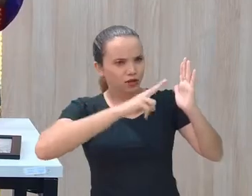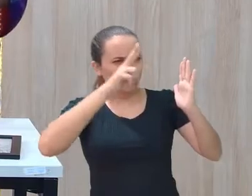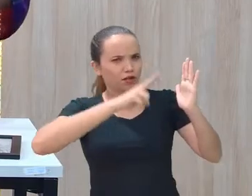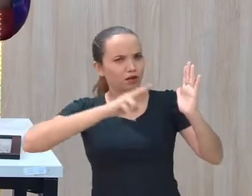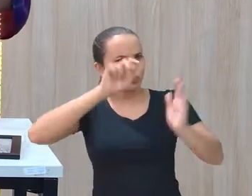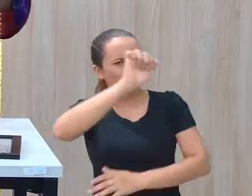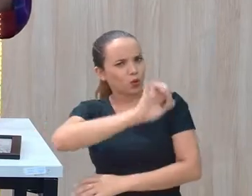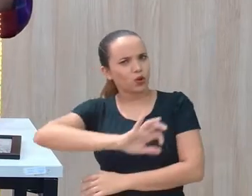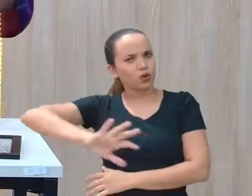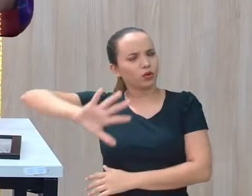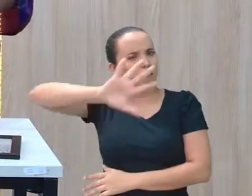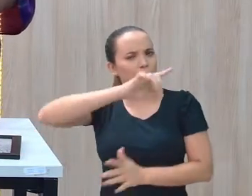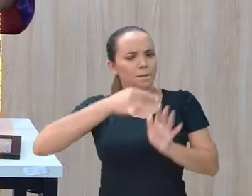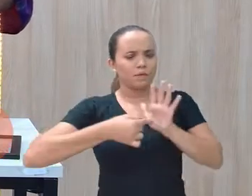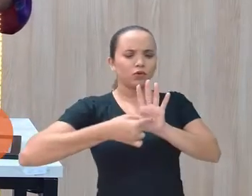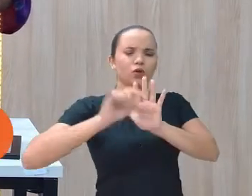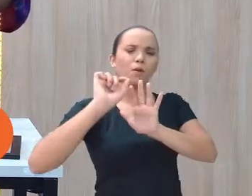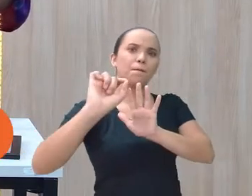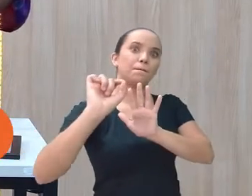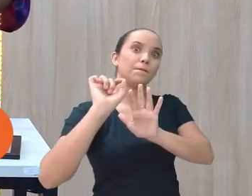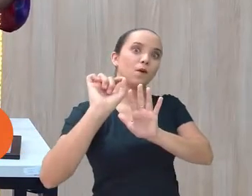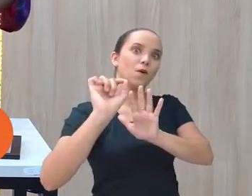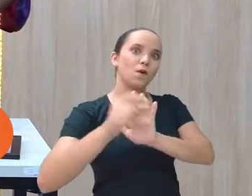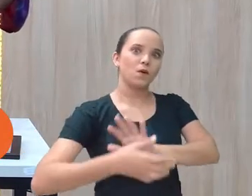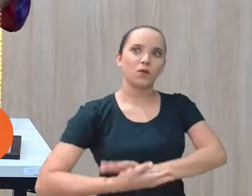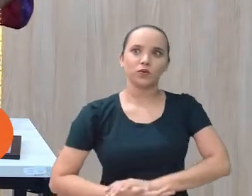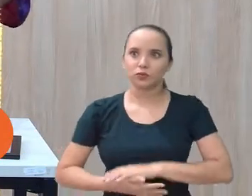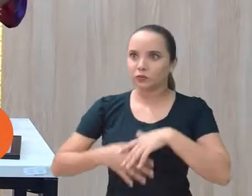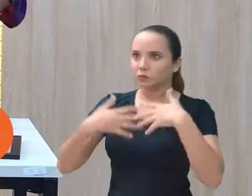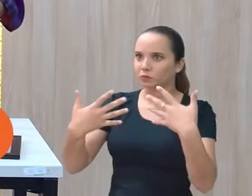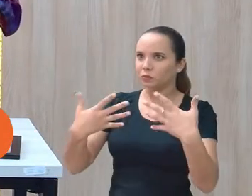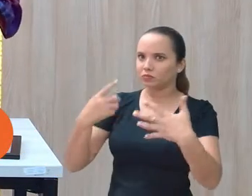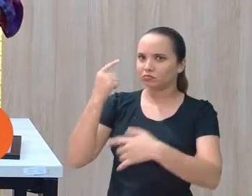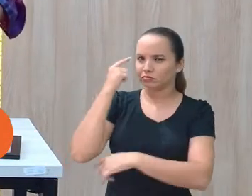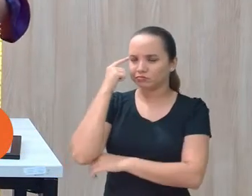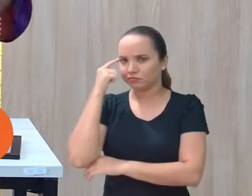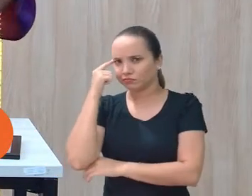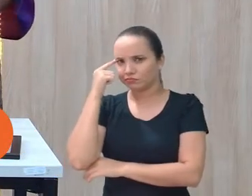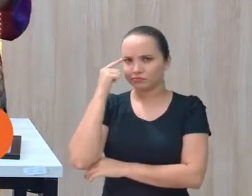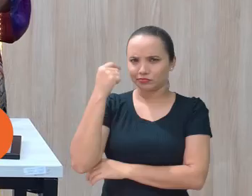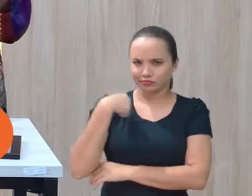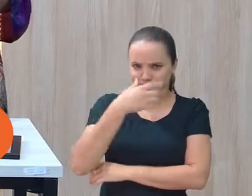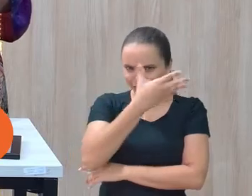o que é que ela traz para vocês. E aí, minha gente, pensou que eu tinha esquecido, né?